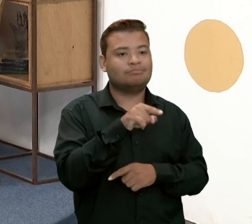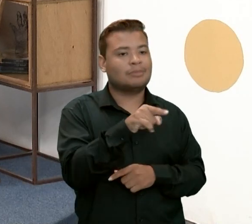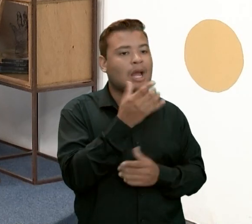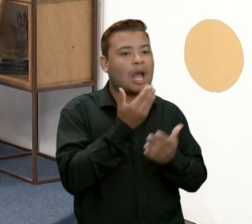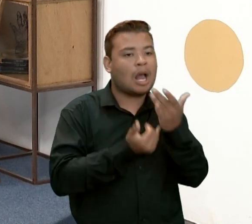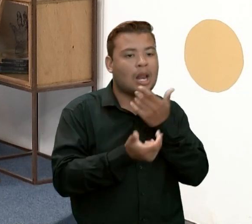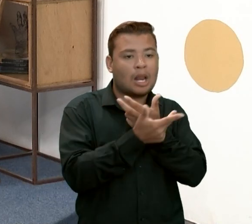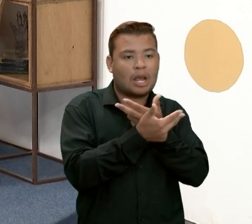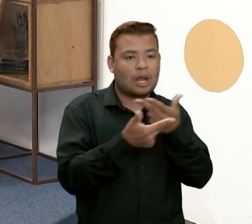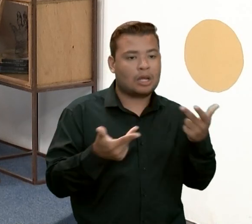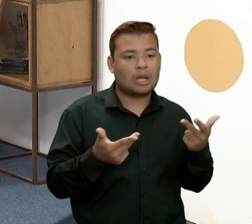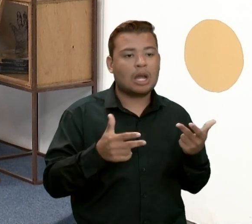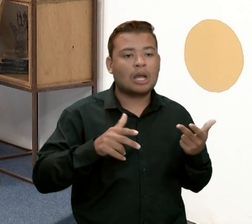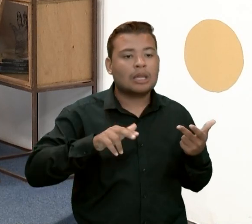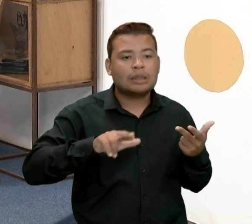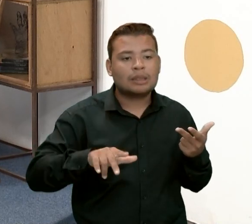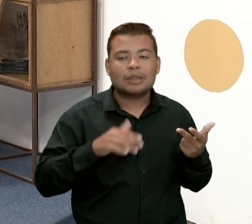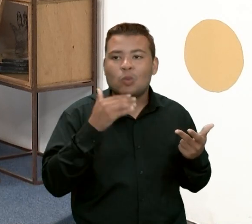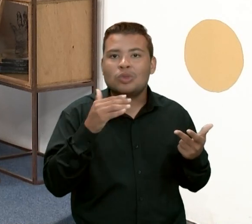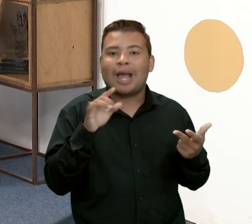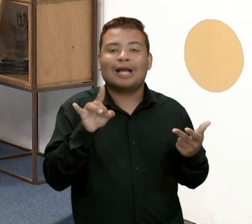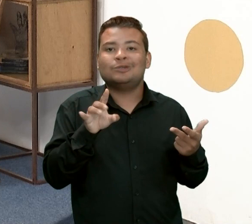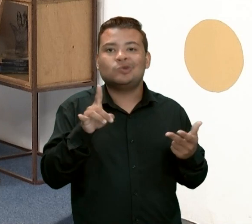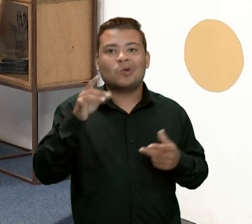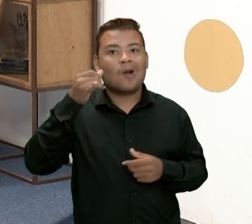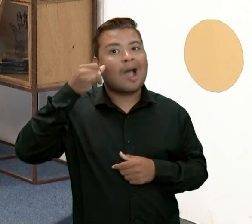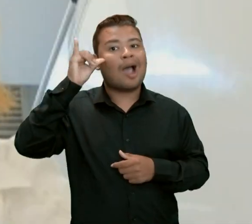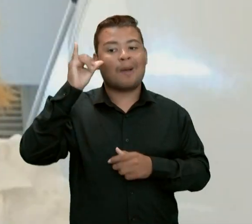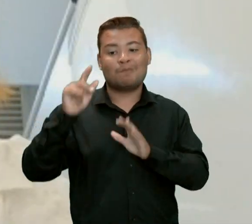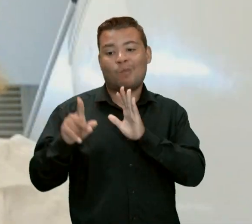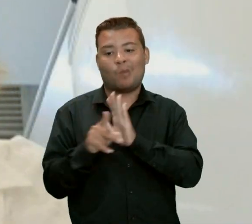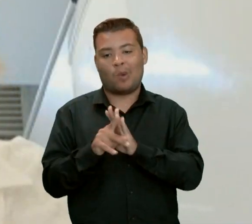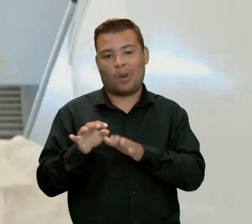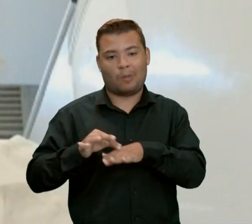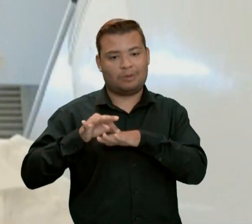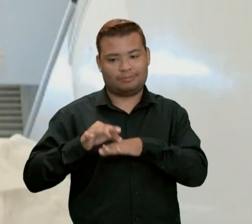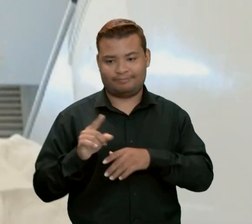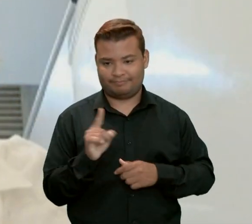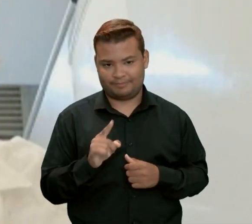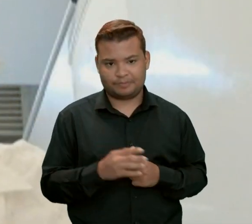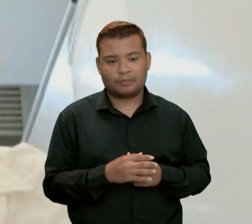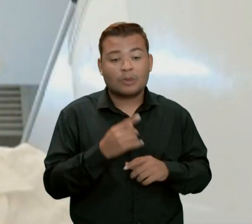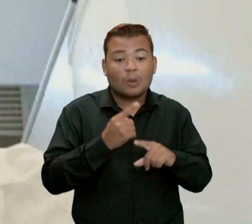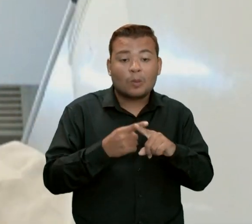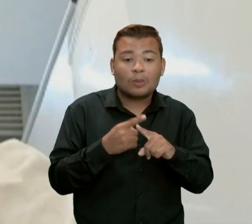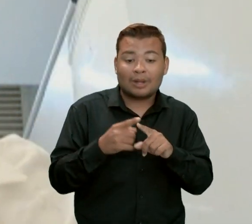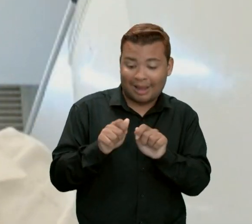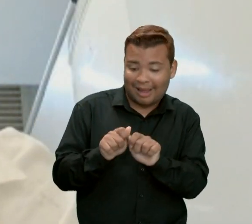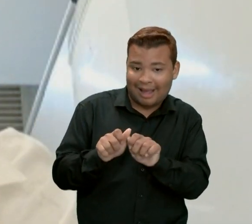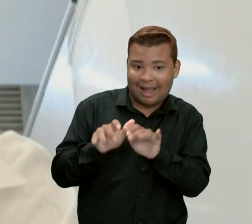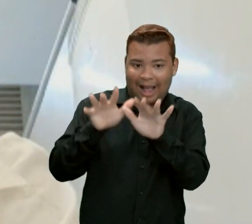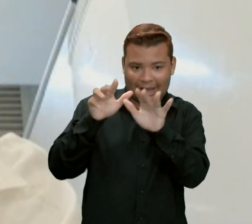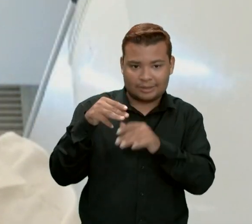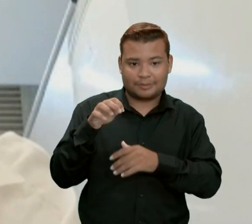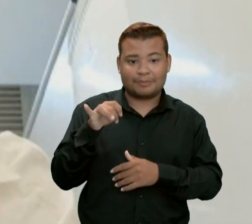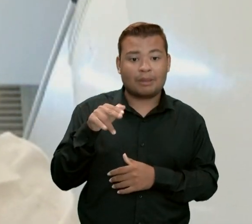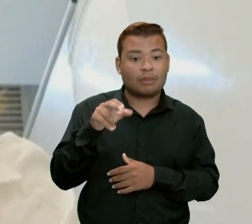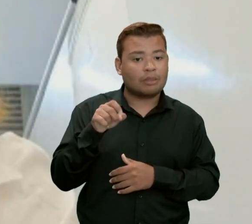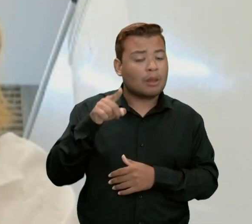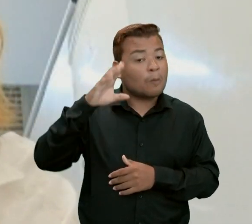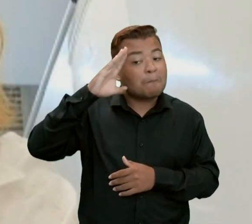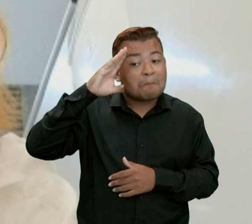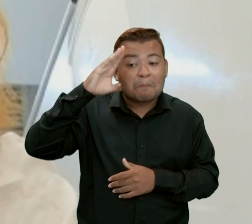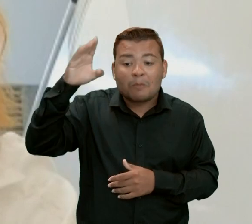não somente a carne bovina, né? Dizem que a produção de gás metano são uma das principais